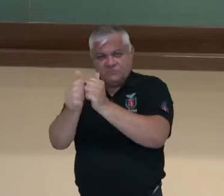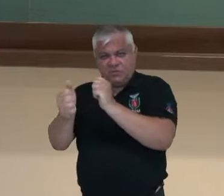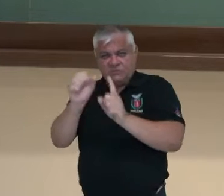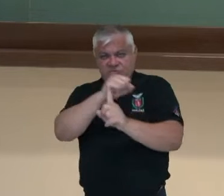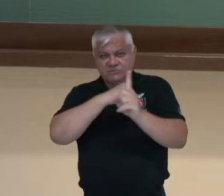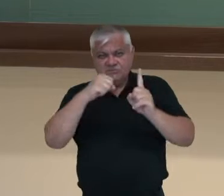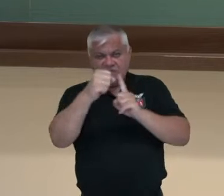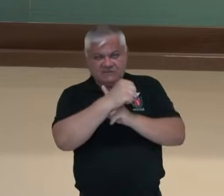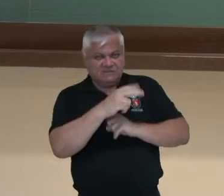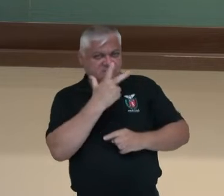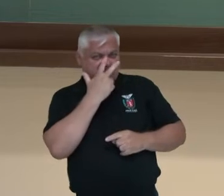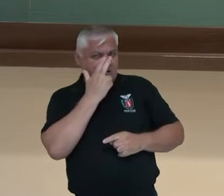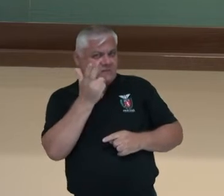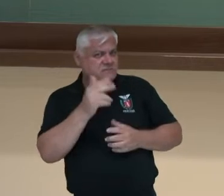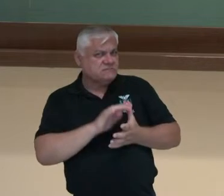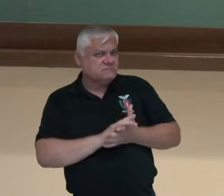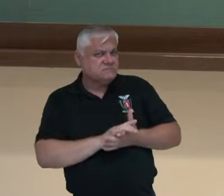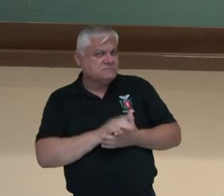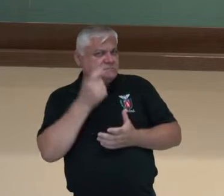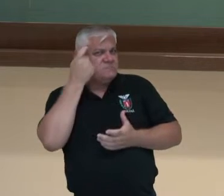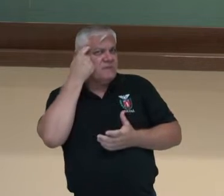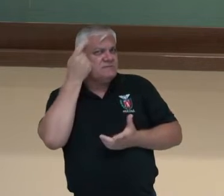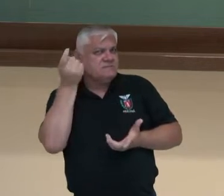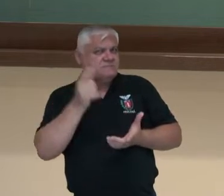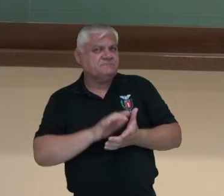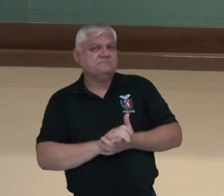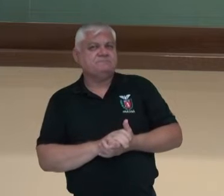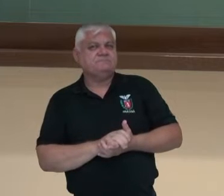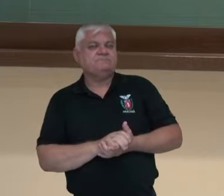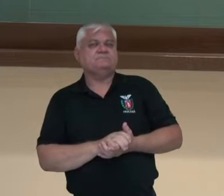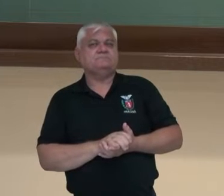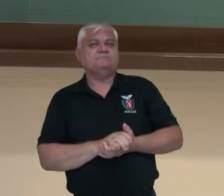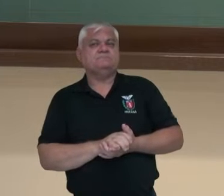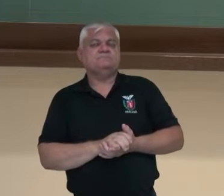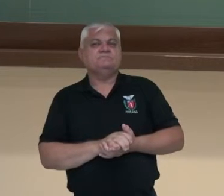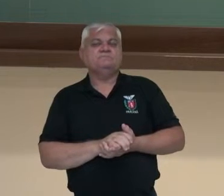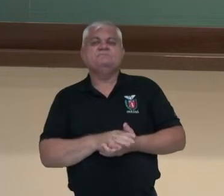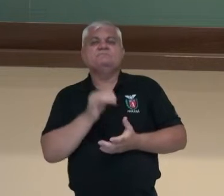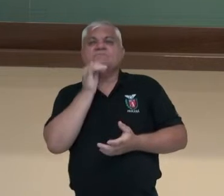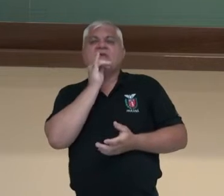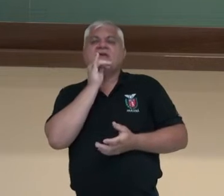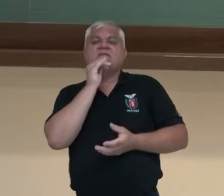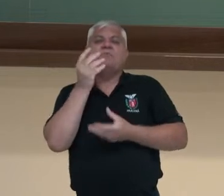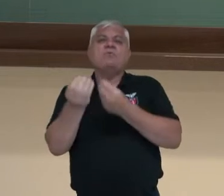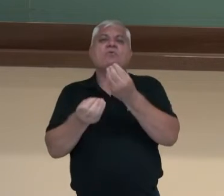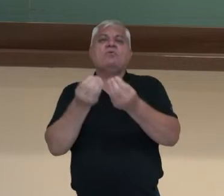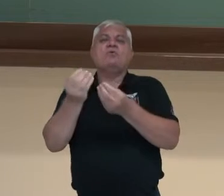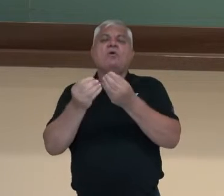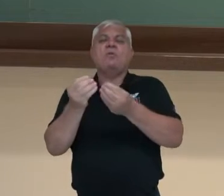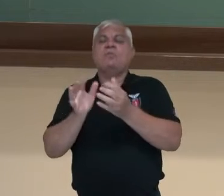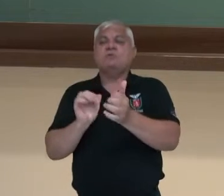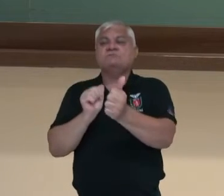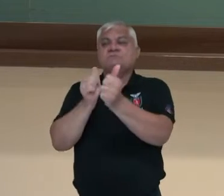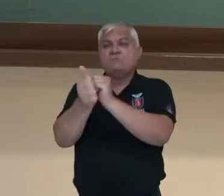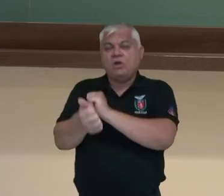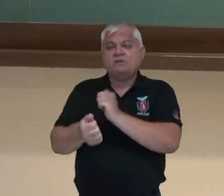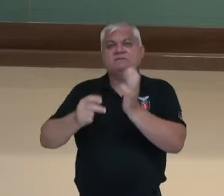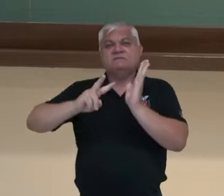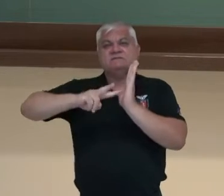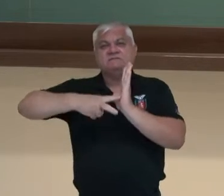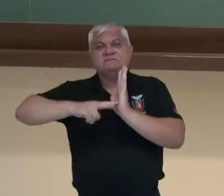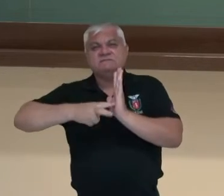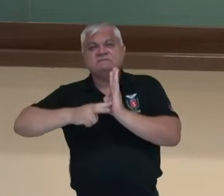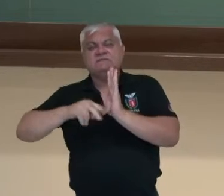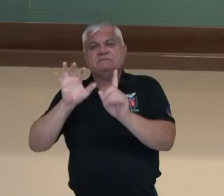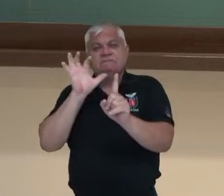sociedade? O que você pensa disso? Cite uma situação em que os significados esportivos são